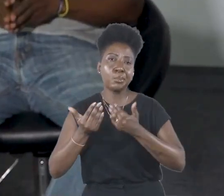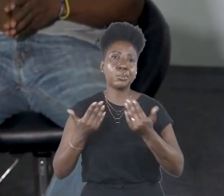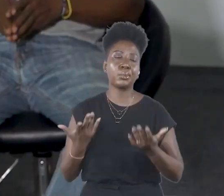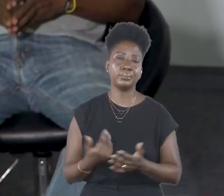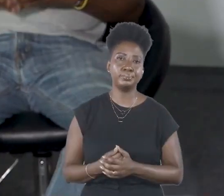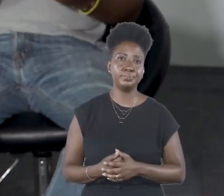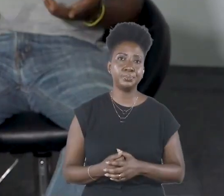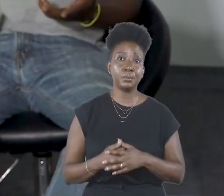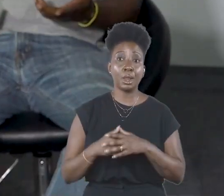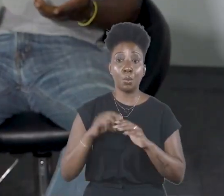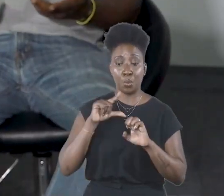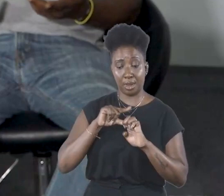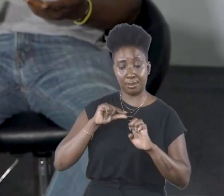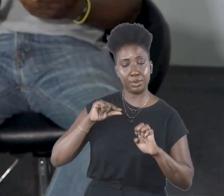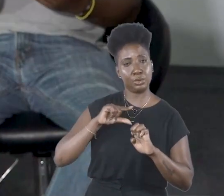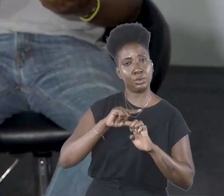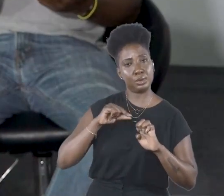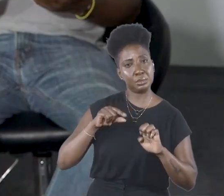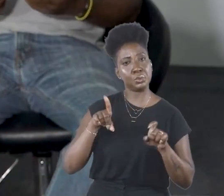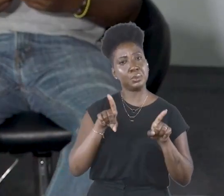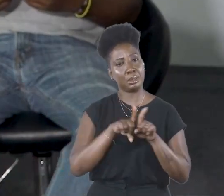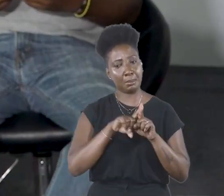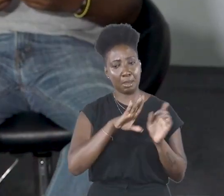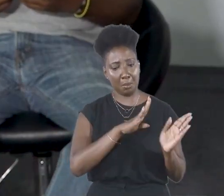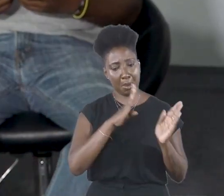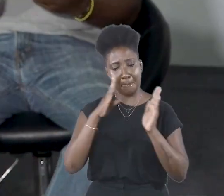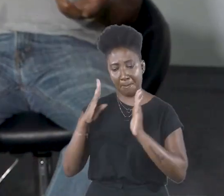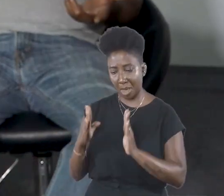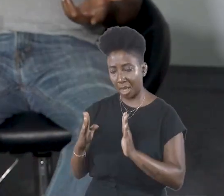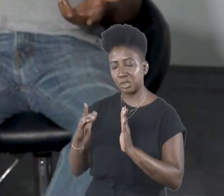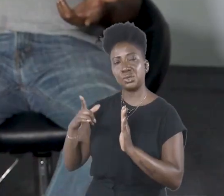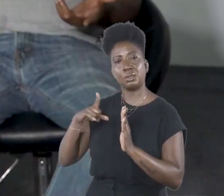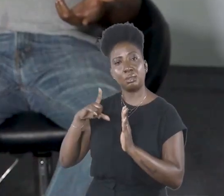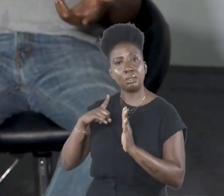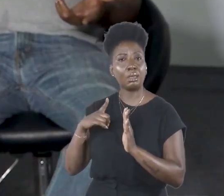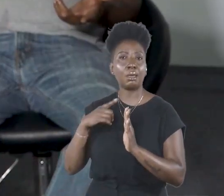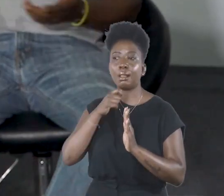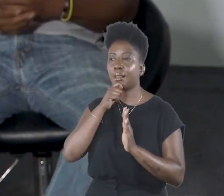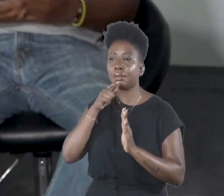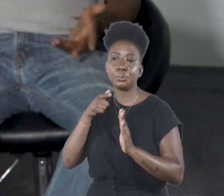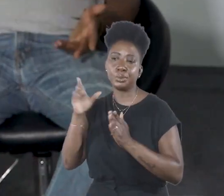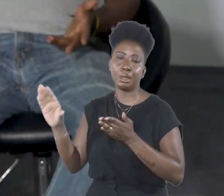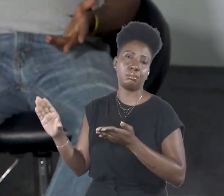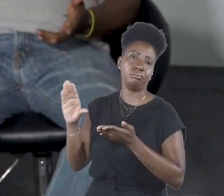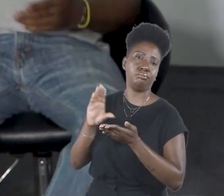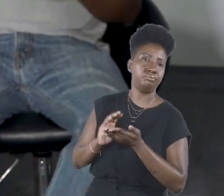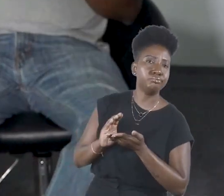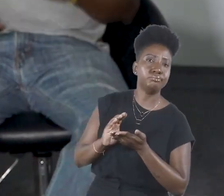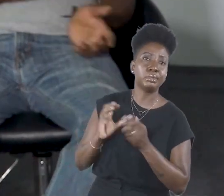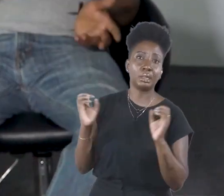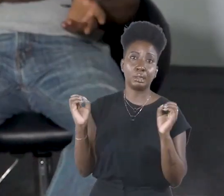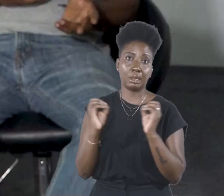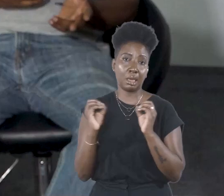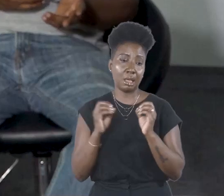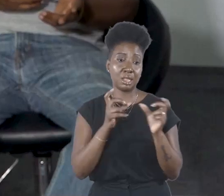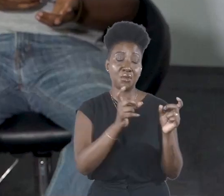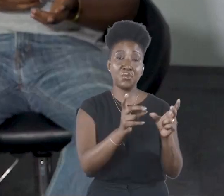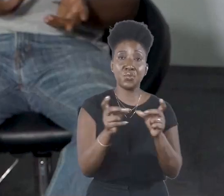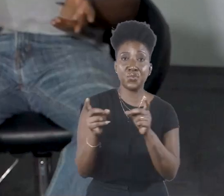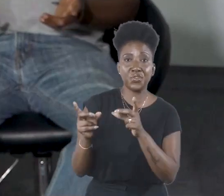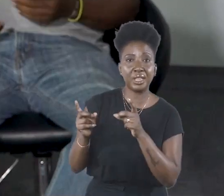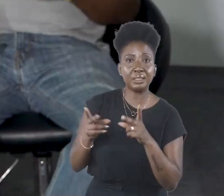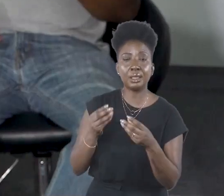das pessoas. A empreendedorismo é a parte, as pessoas talvez não tenham escola. Eu não tenho renda,